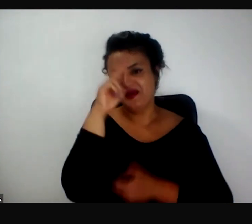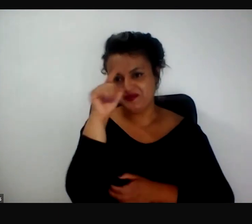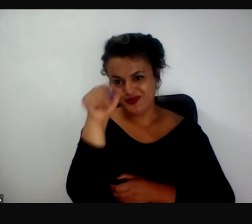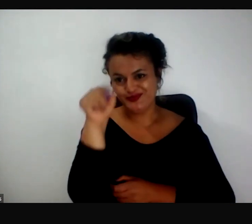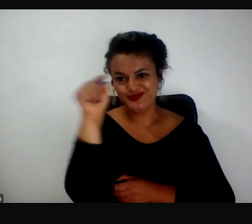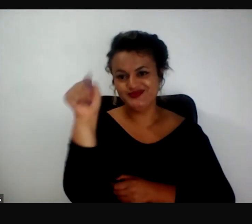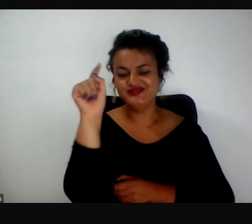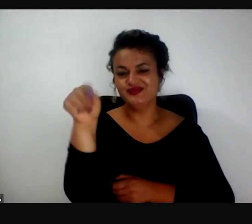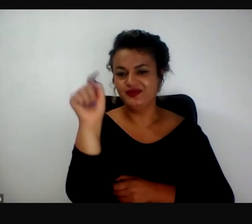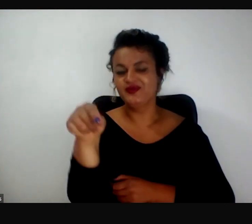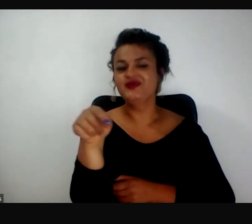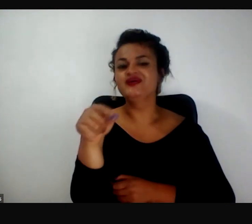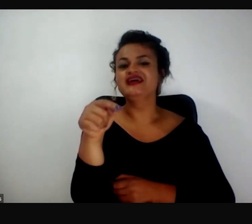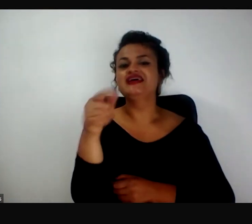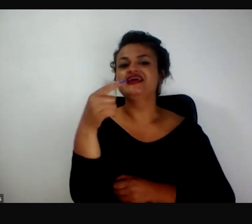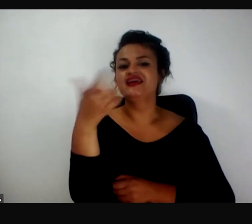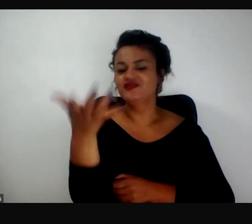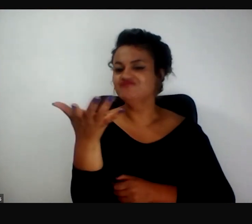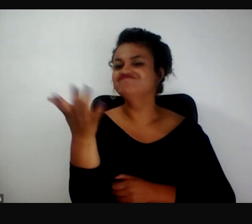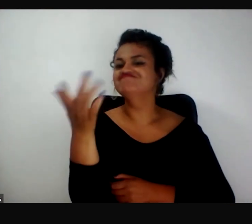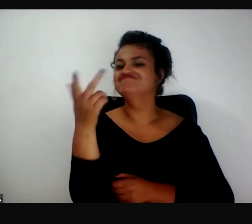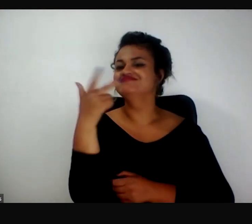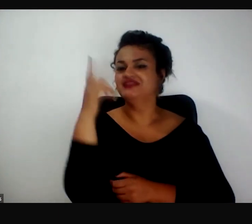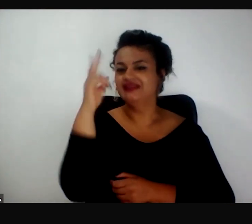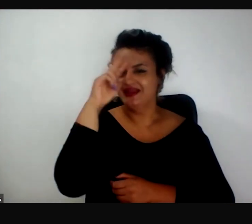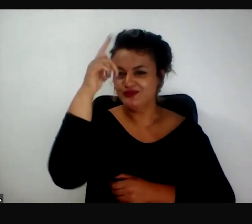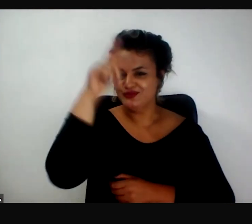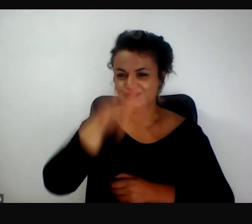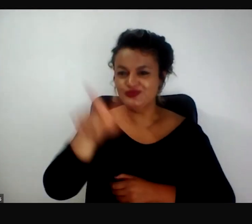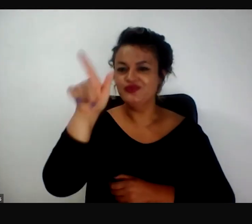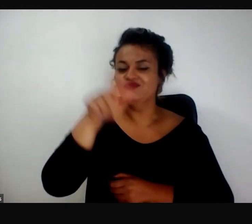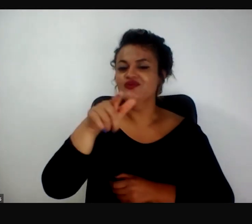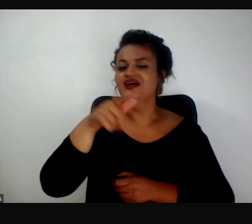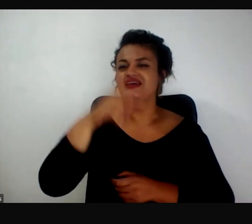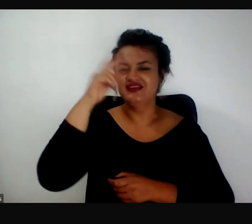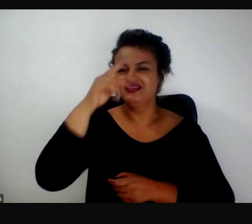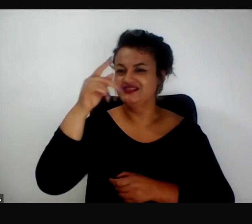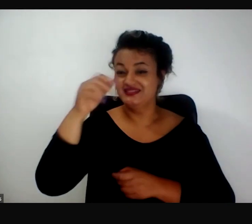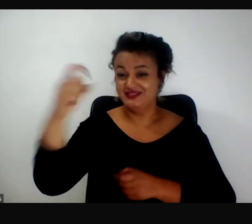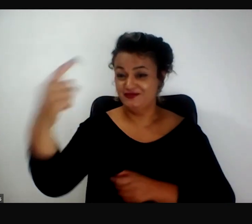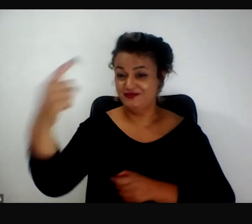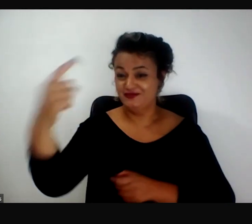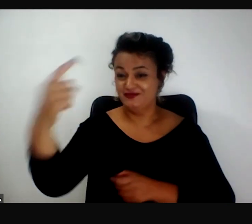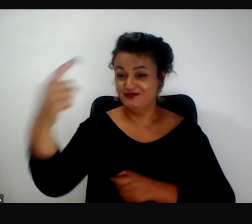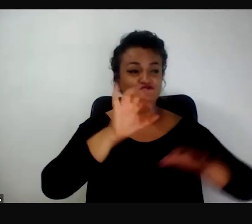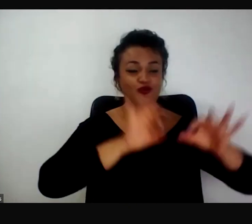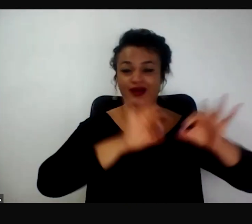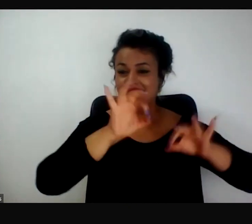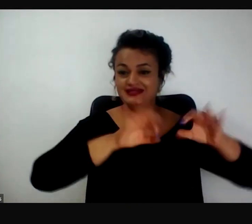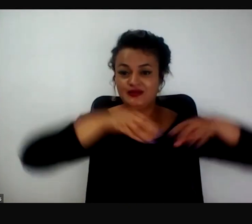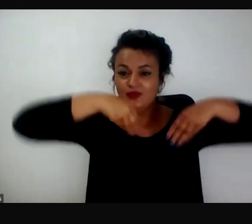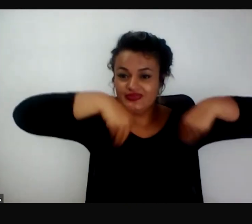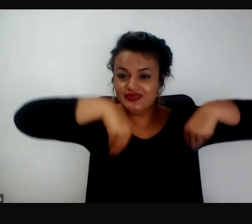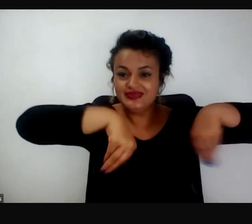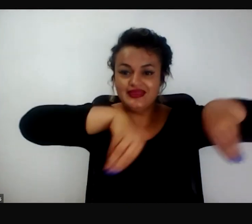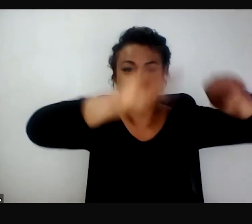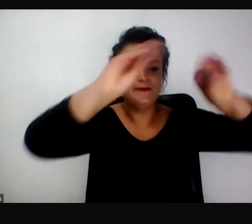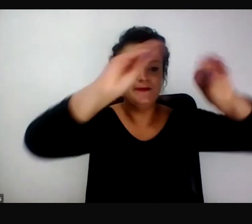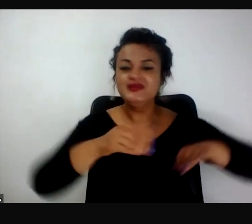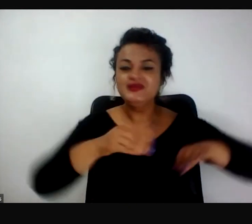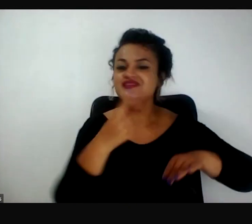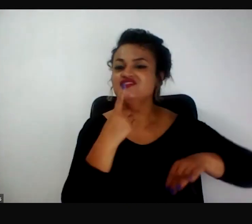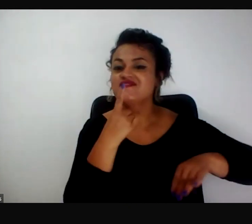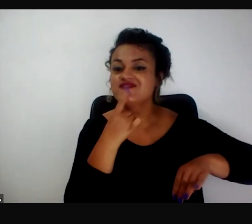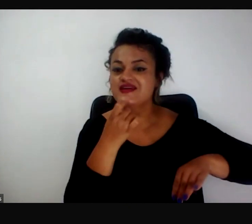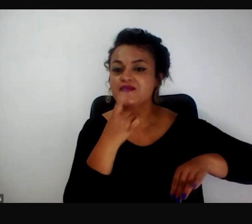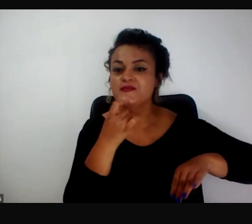tivesse ao meu alcance aqui, eu estenderia aqui o tapete vermelho para a chegada, para a passagem aqui do professor Burrosa, aqui do nosso tribunal, porque eu